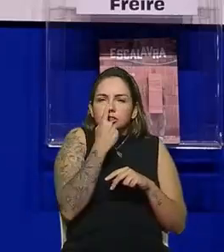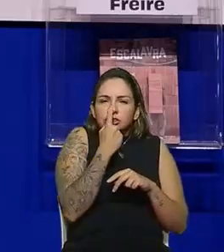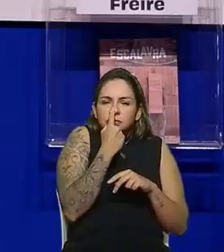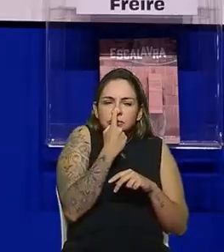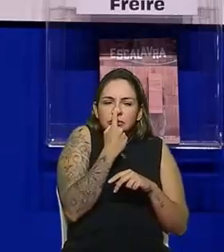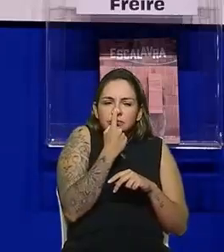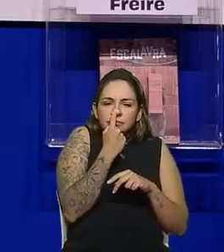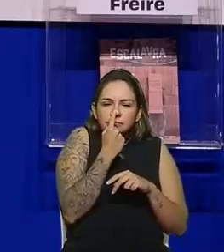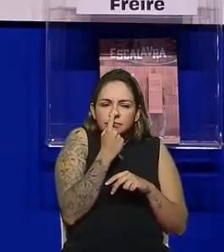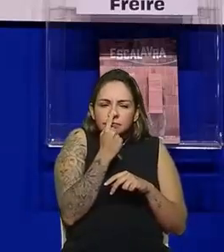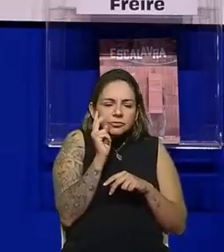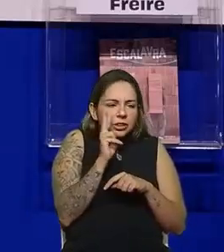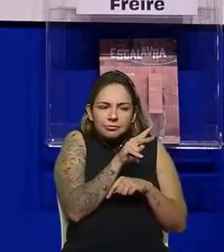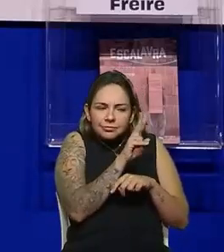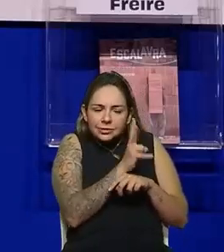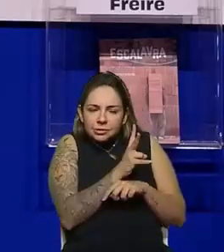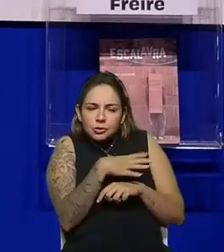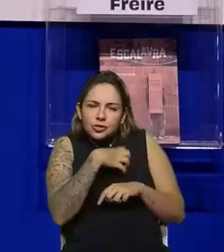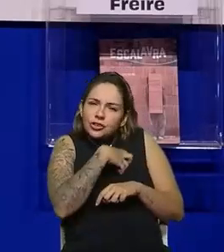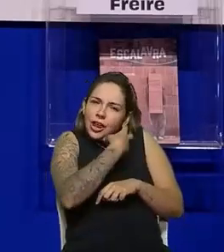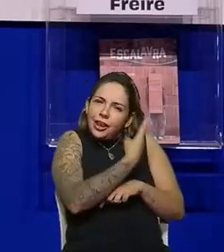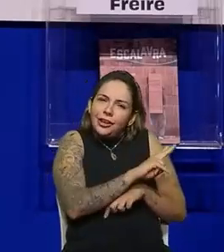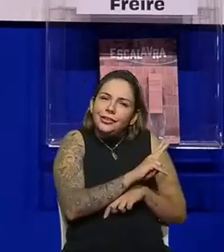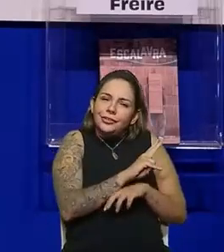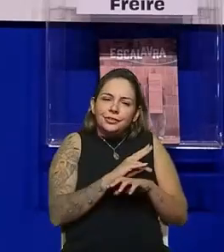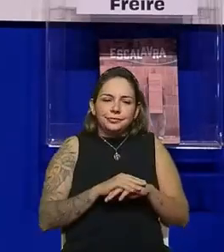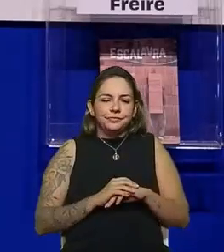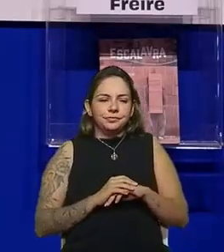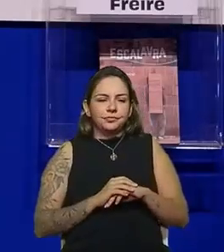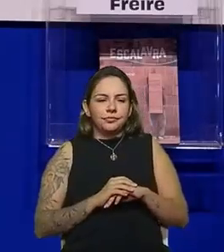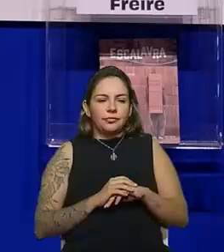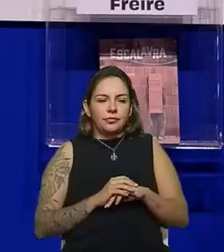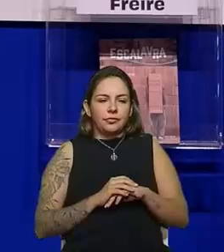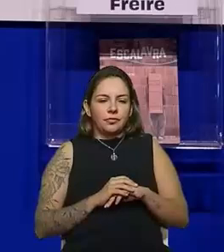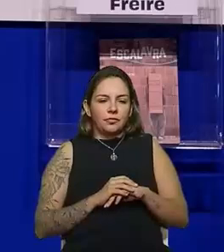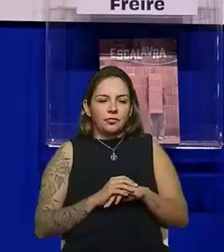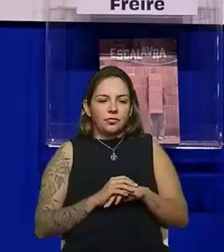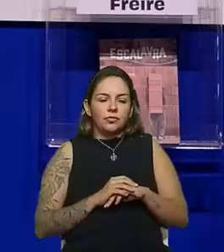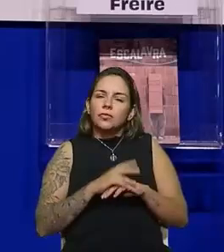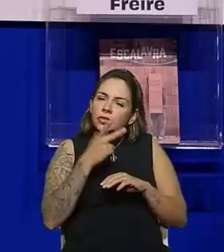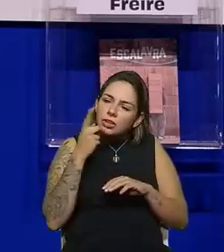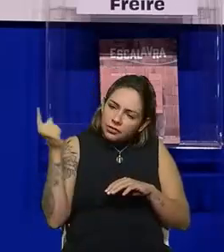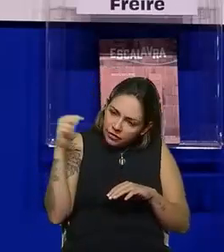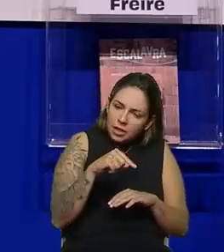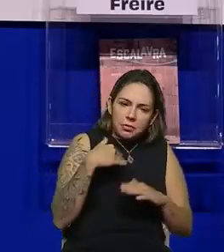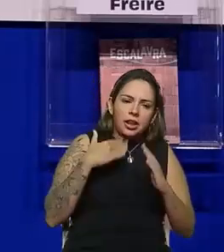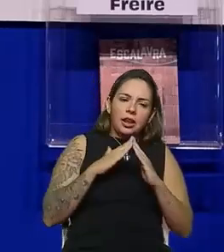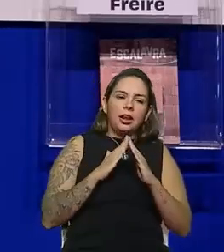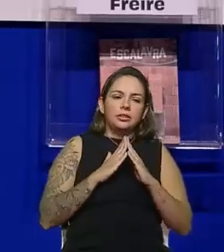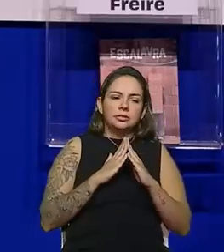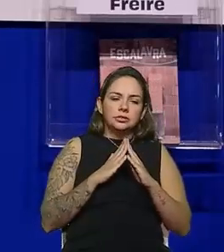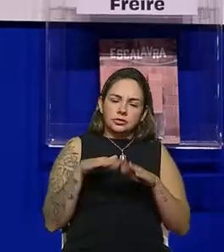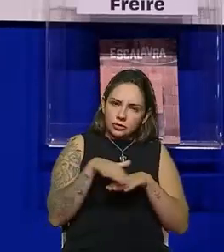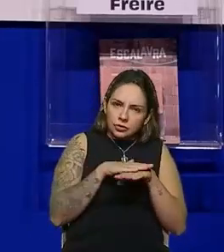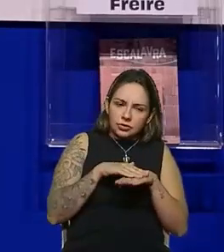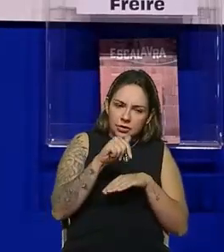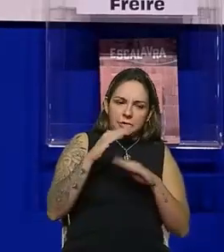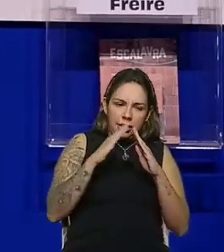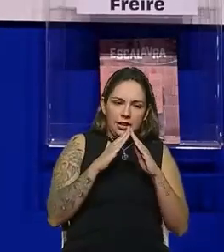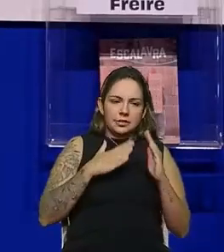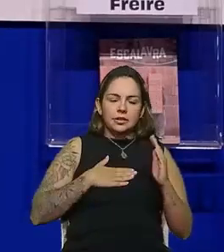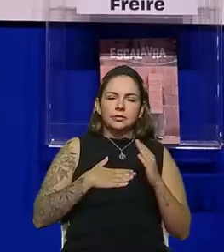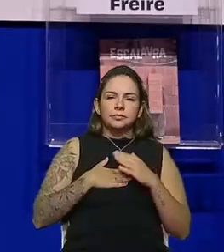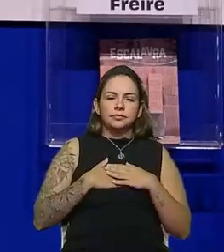dele. Eu sempre percebi isso. Então, quando ele disse, não, você vem aqui à minha casa, vamos conversar aqui em